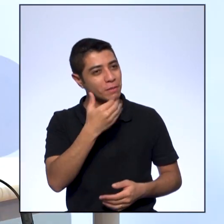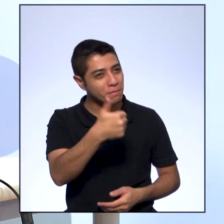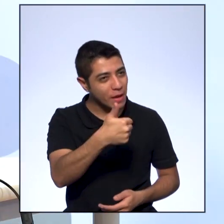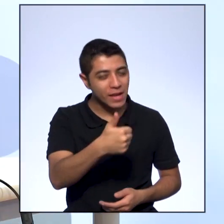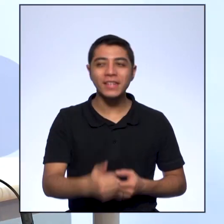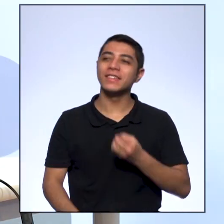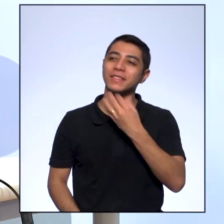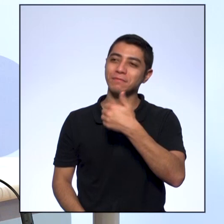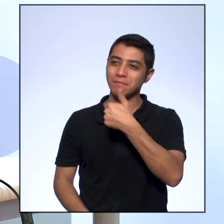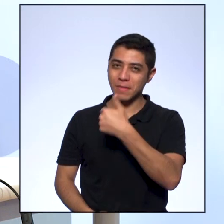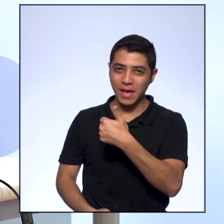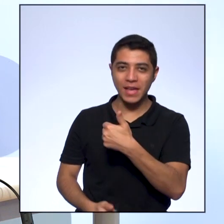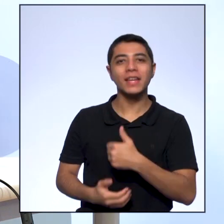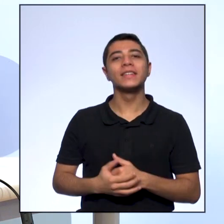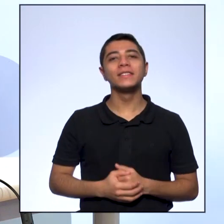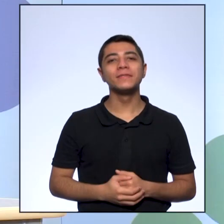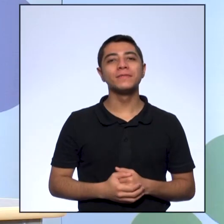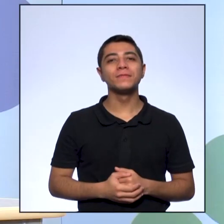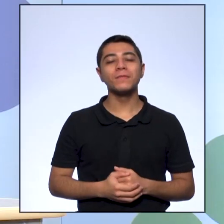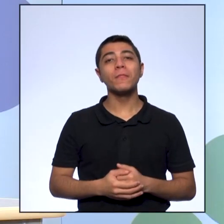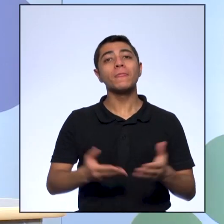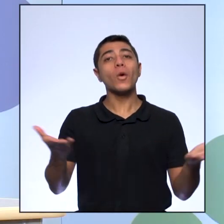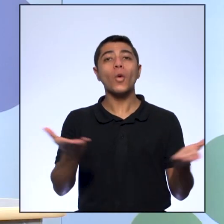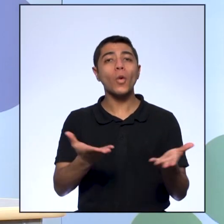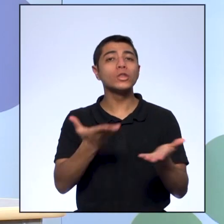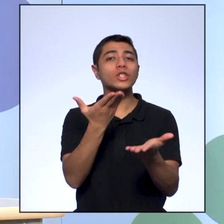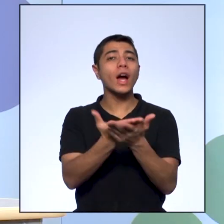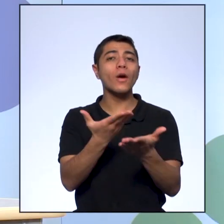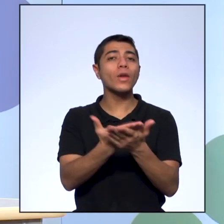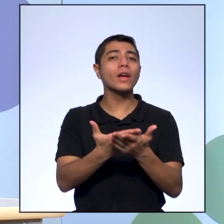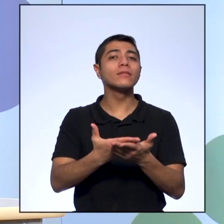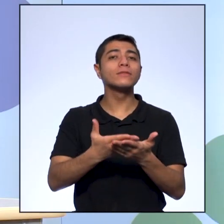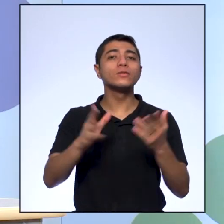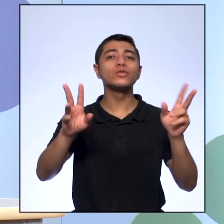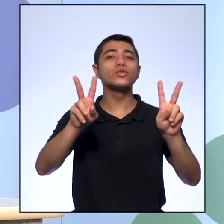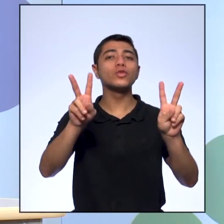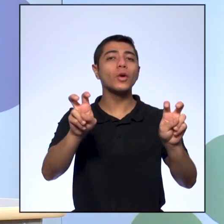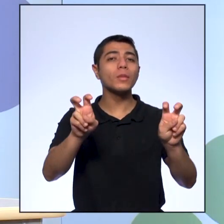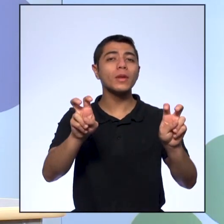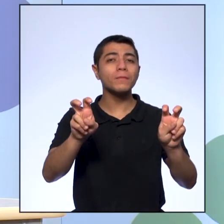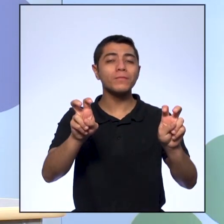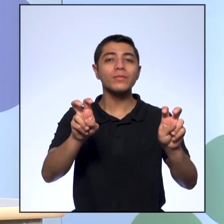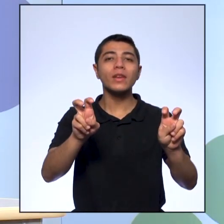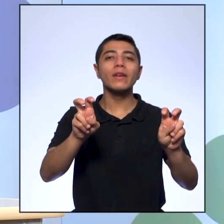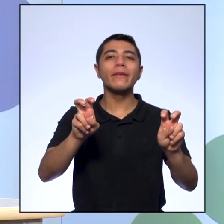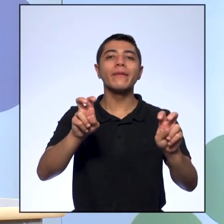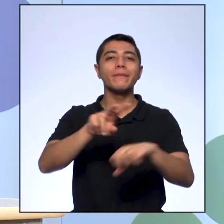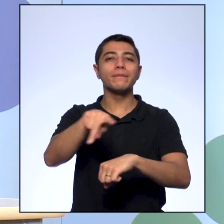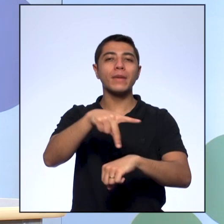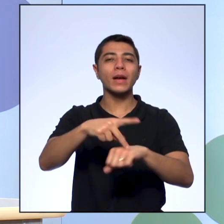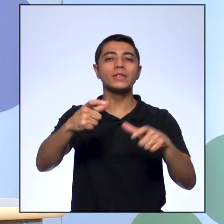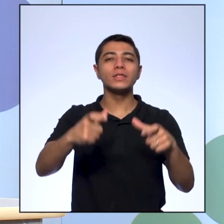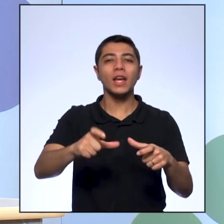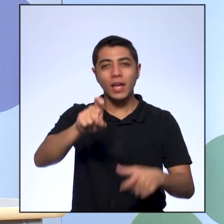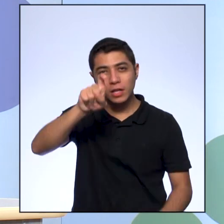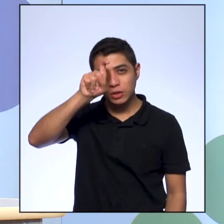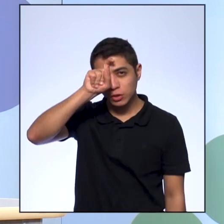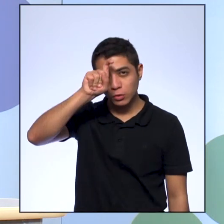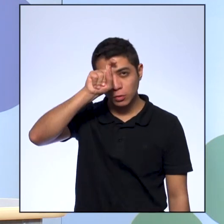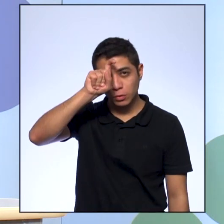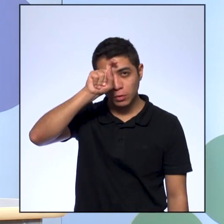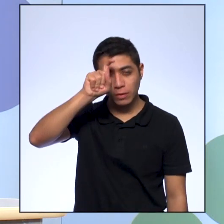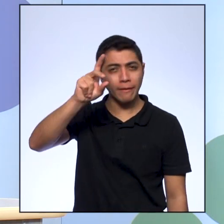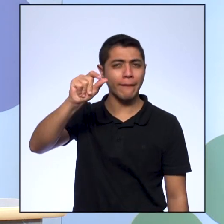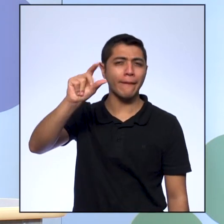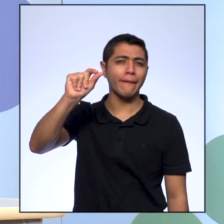bem. A nossa aula hoje será sobre o Antigo Egito, a